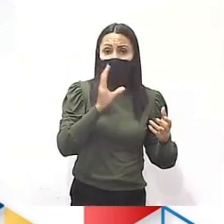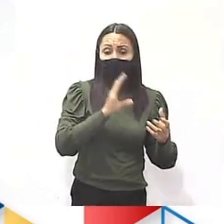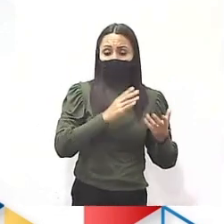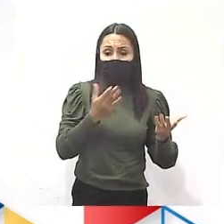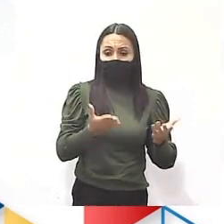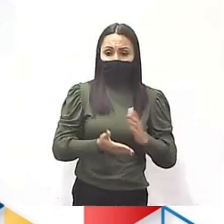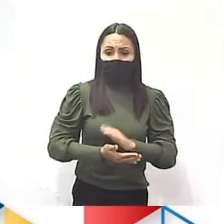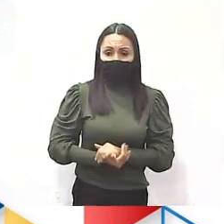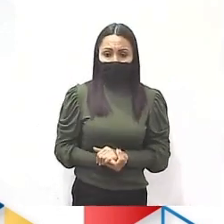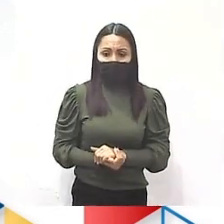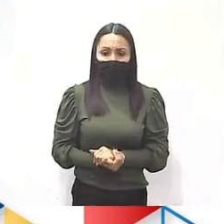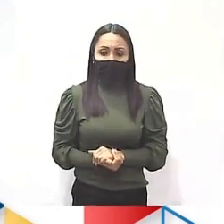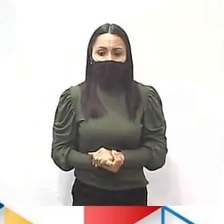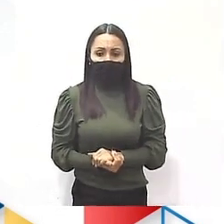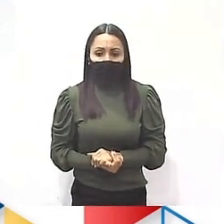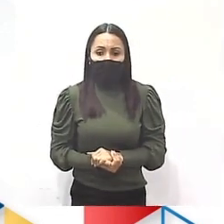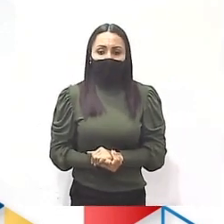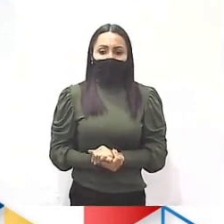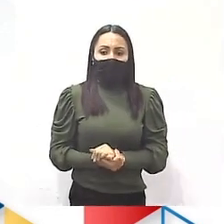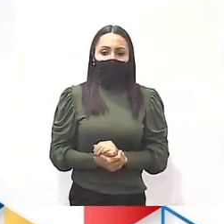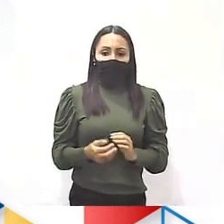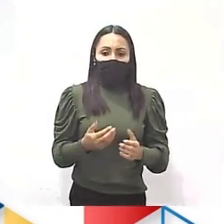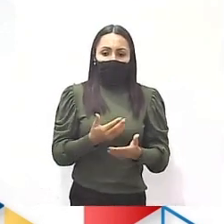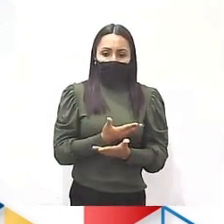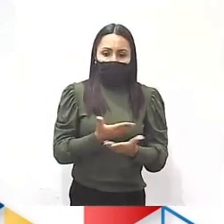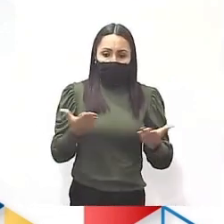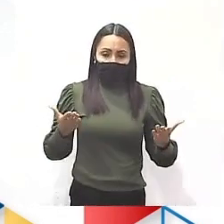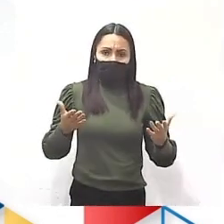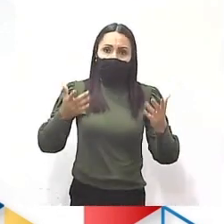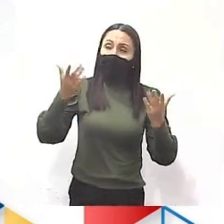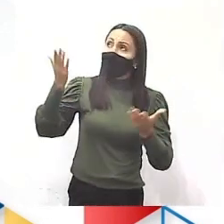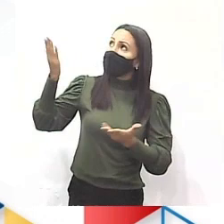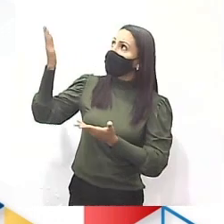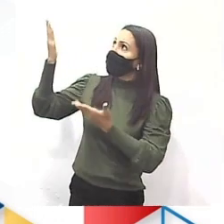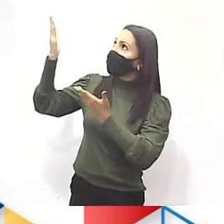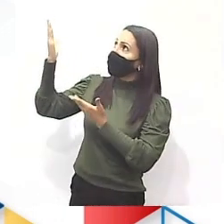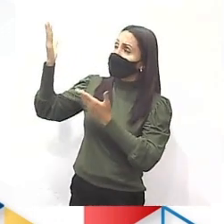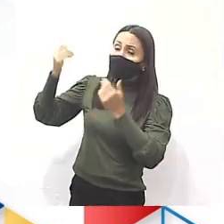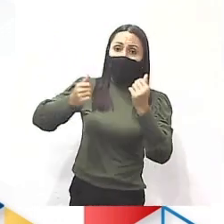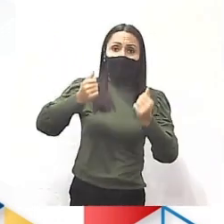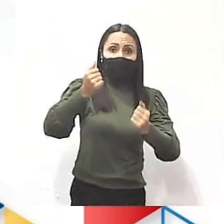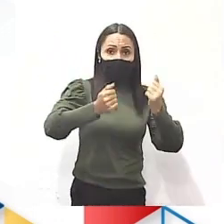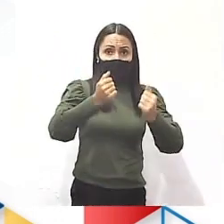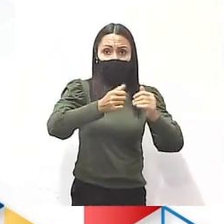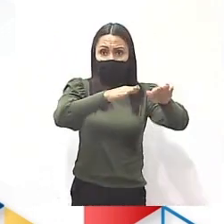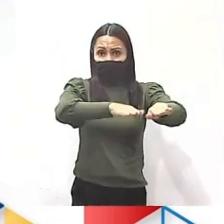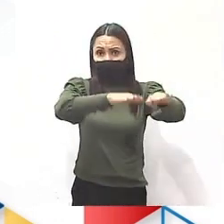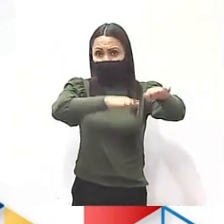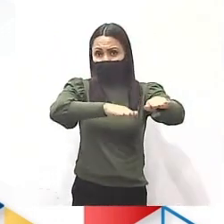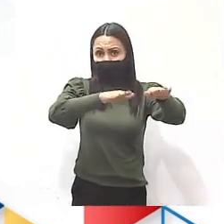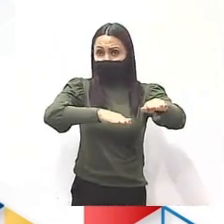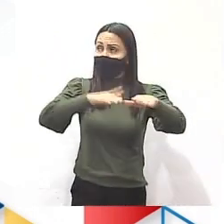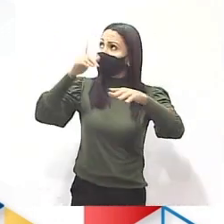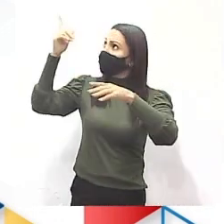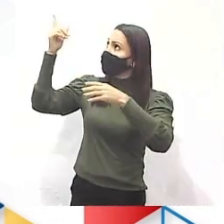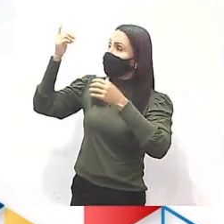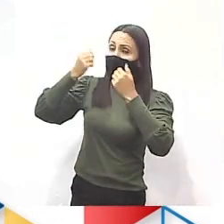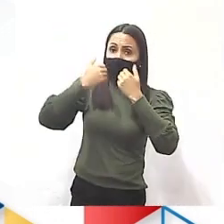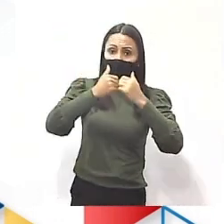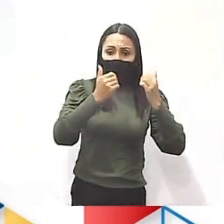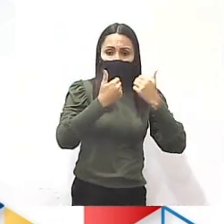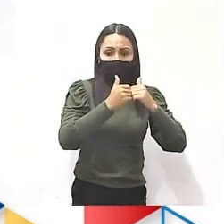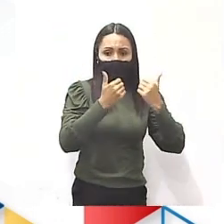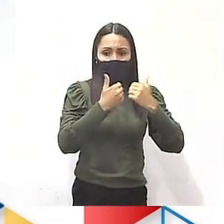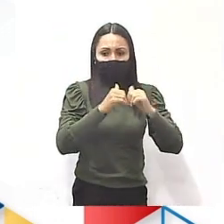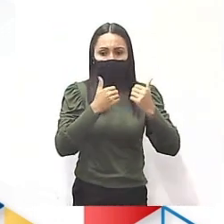as pessoas estão justamente nas grandes cidades, utilizando seus carros, os ônibus. Observe